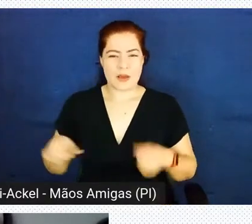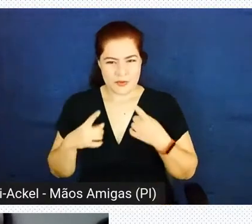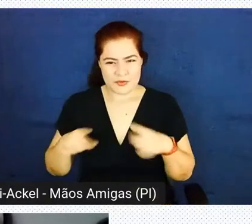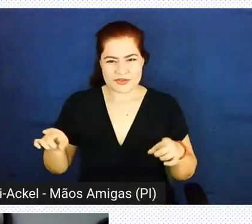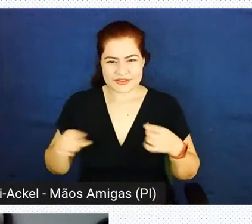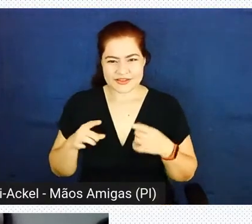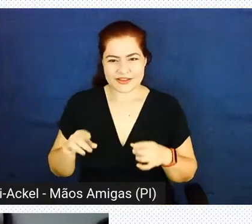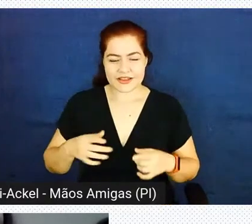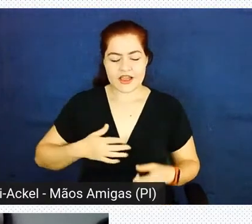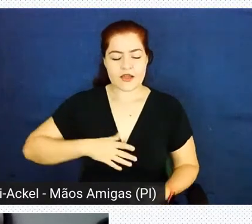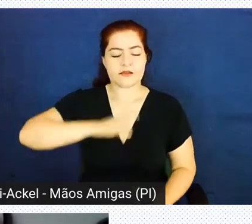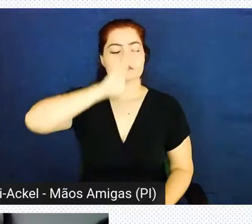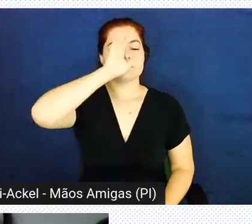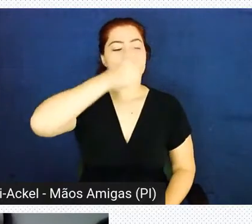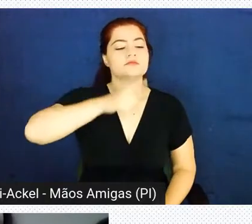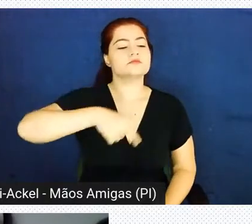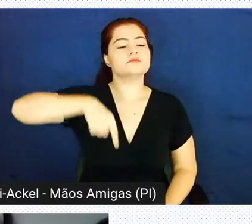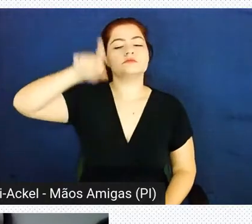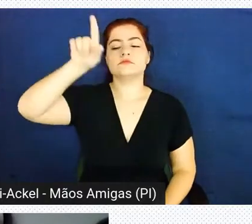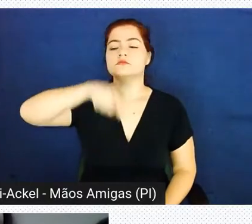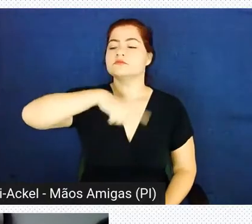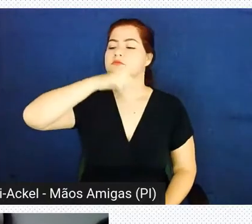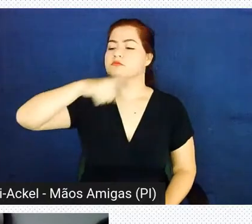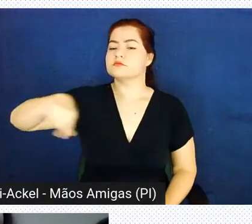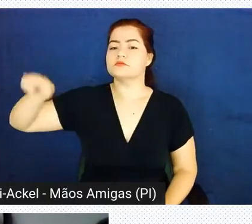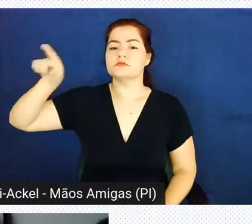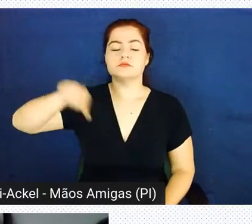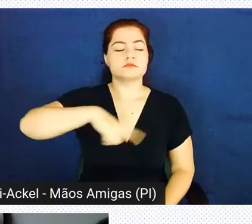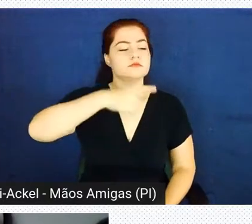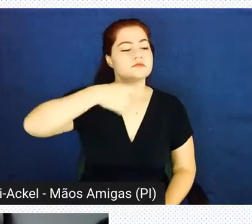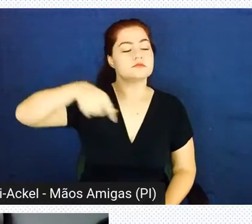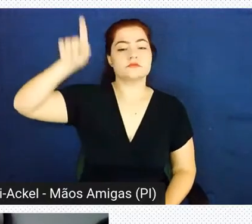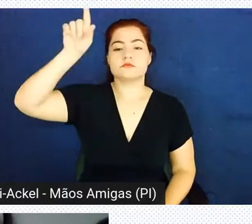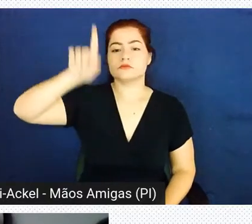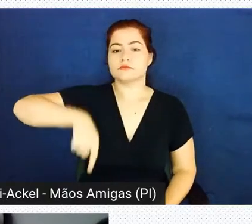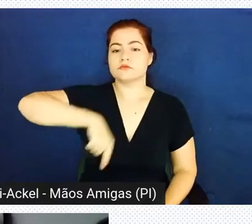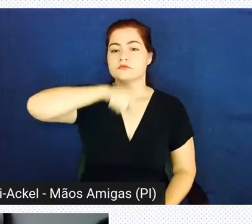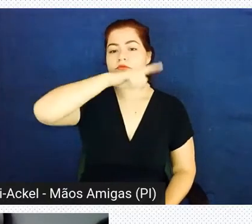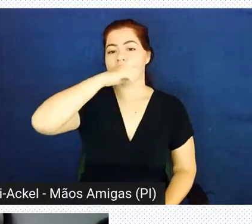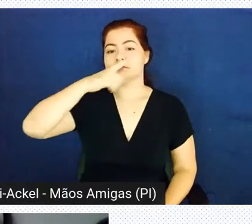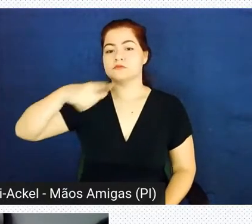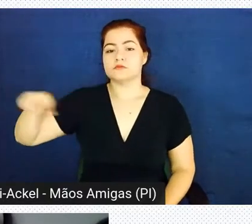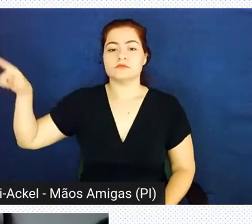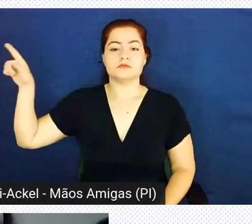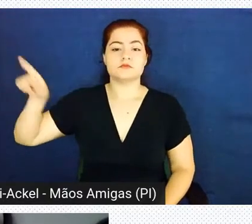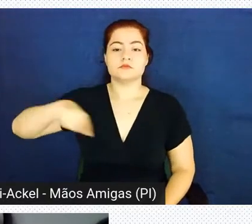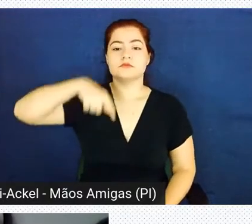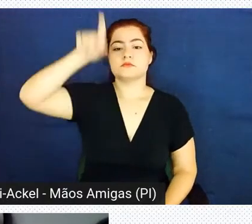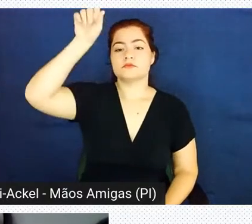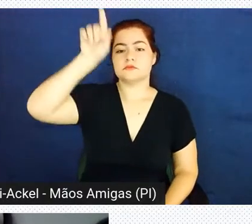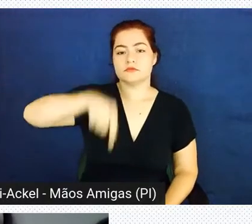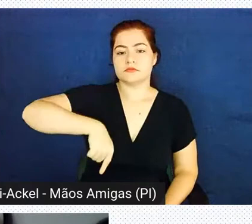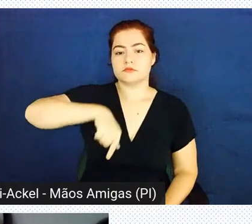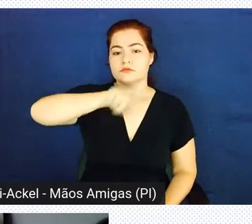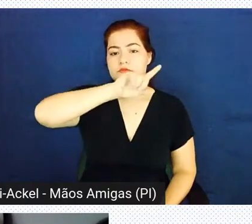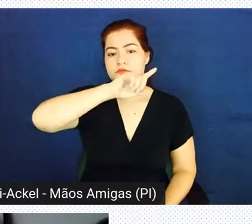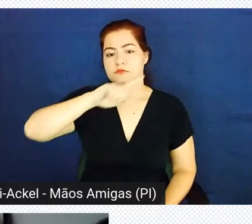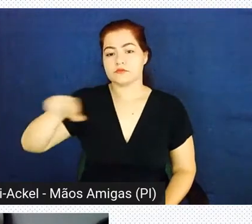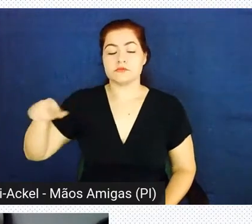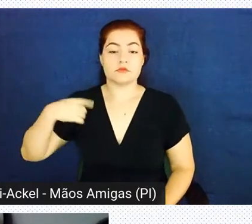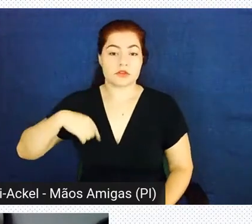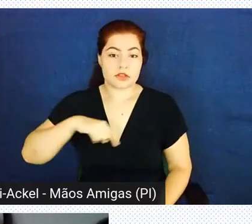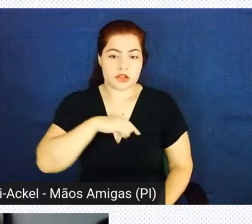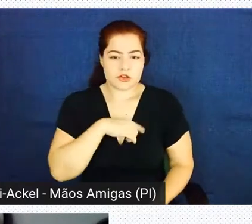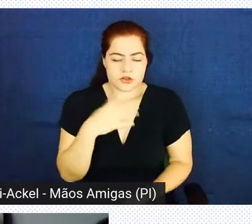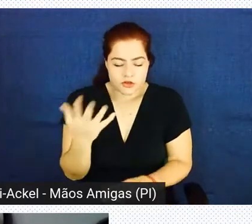gente possa, de forma harmônica, nos ingressarmos nesse grande concerto divino.